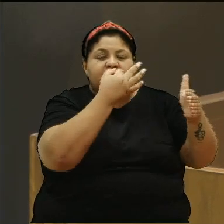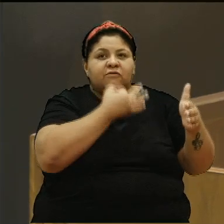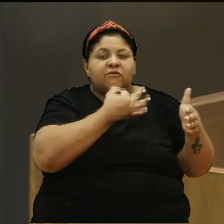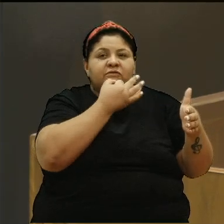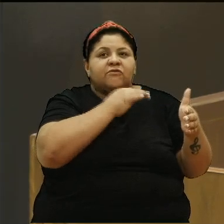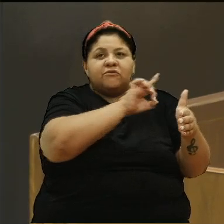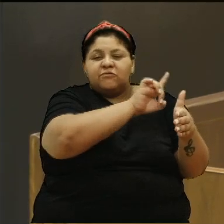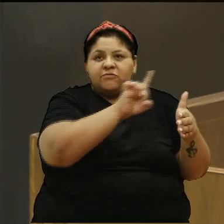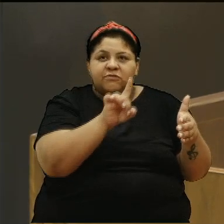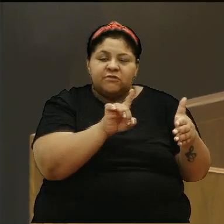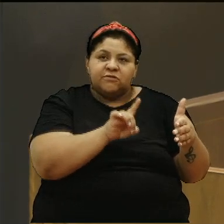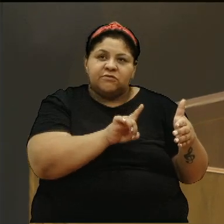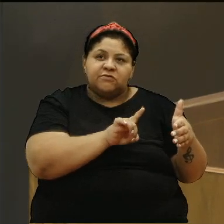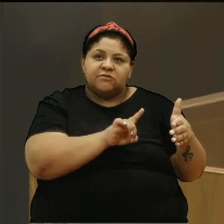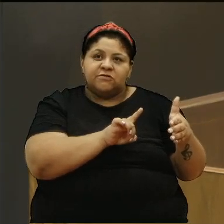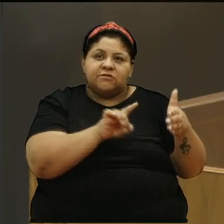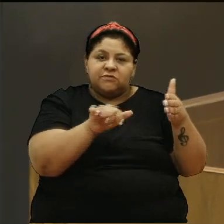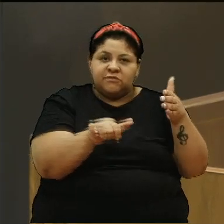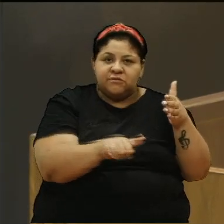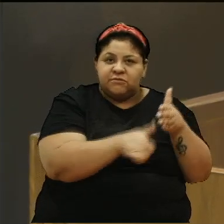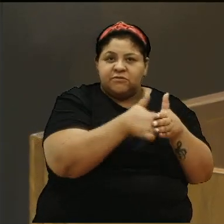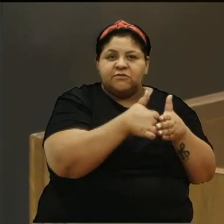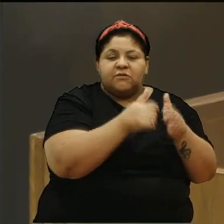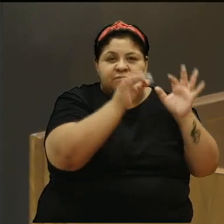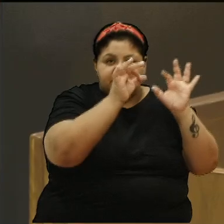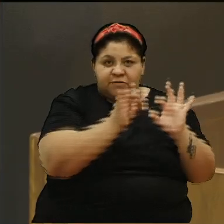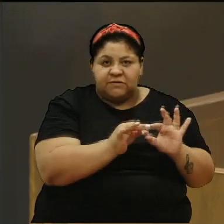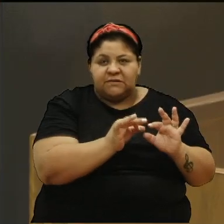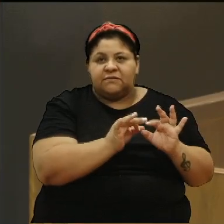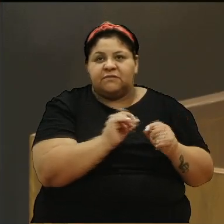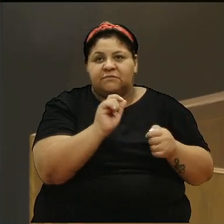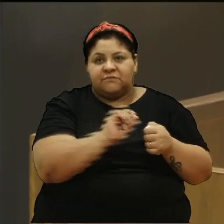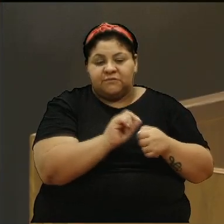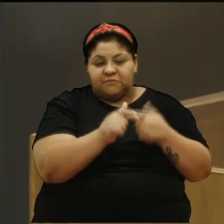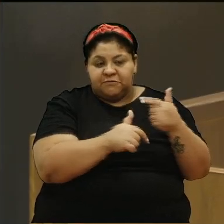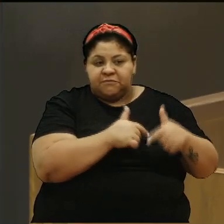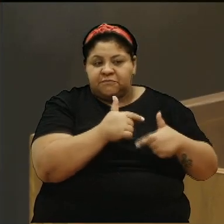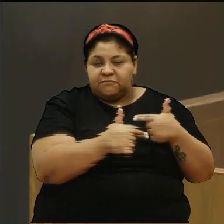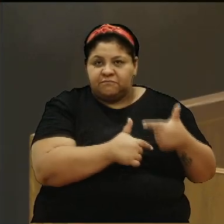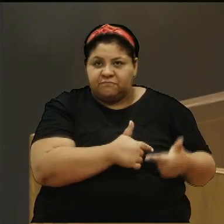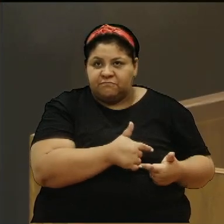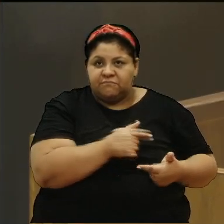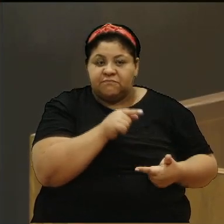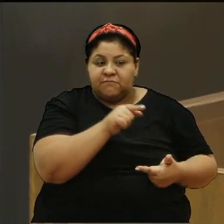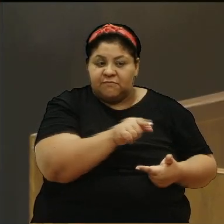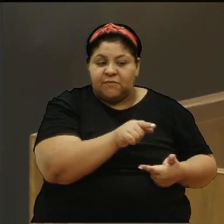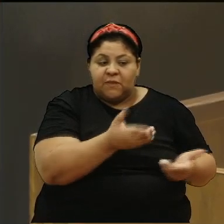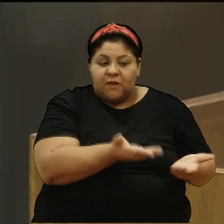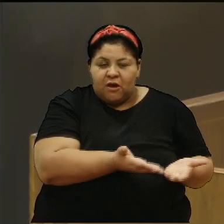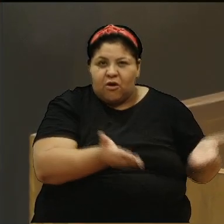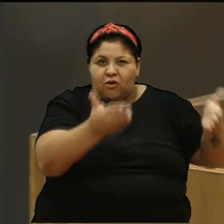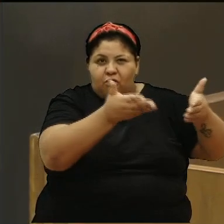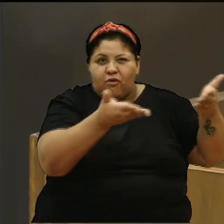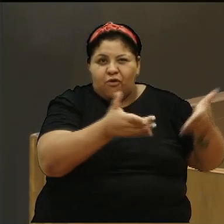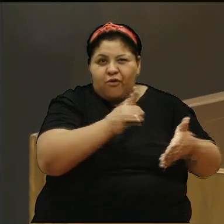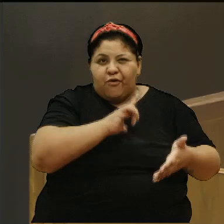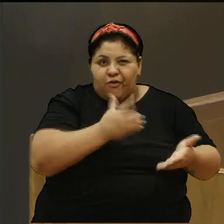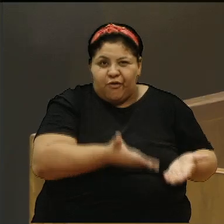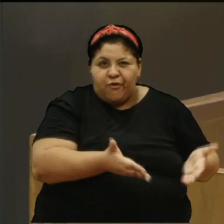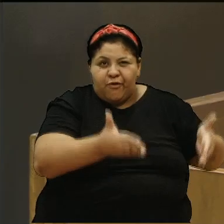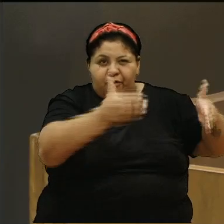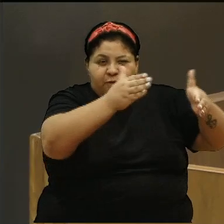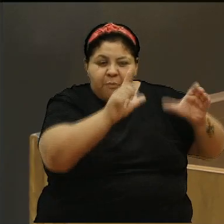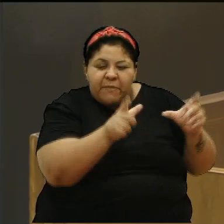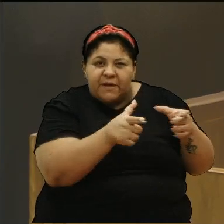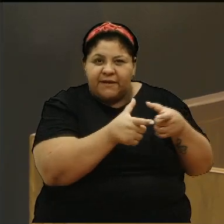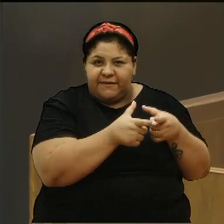são os melhores, os adequados para fazer esse trabalho. Esse container que hoje a gente tem, ele é um container muito